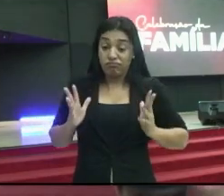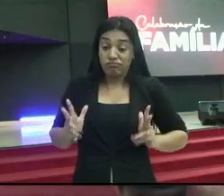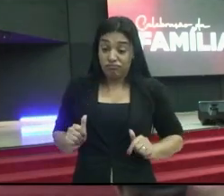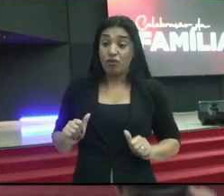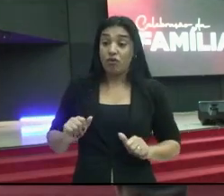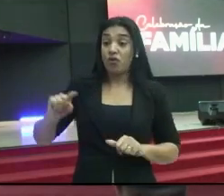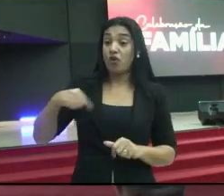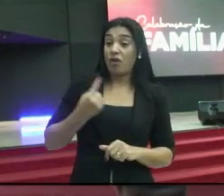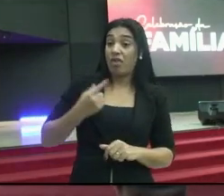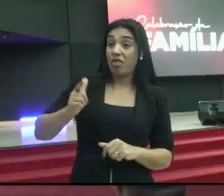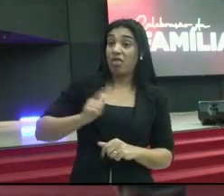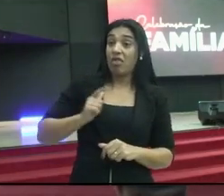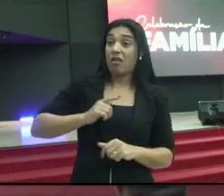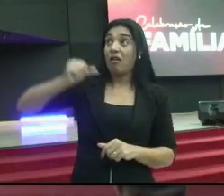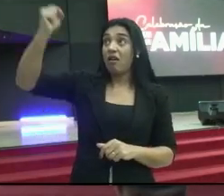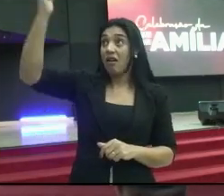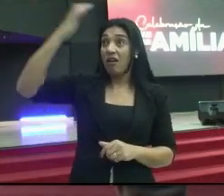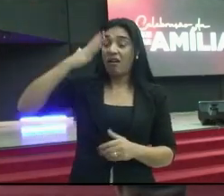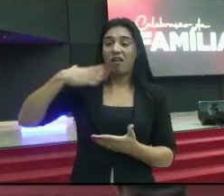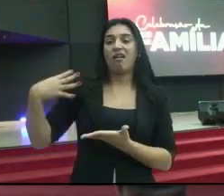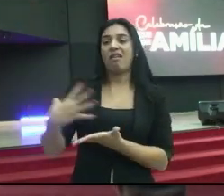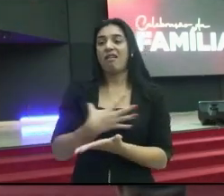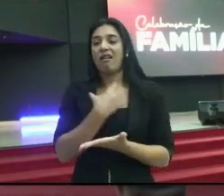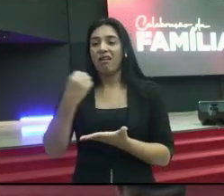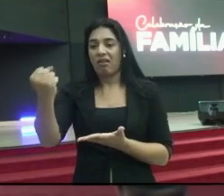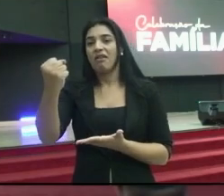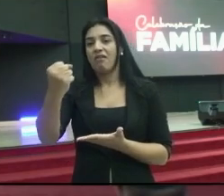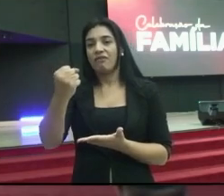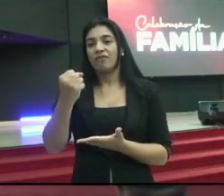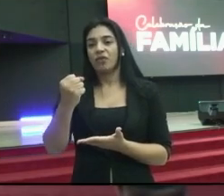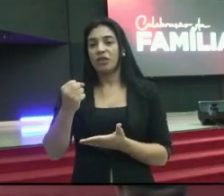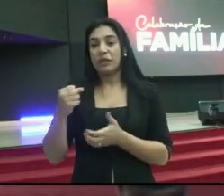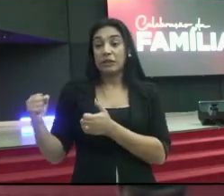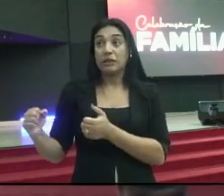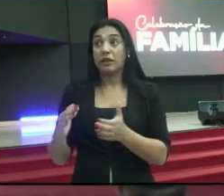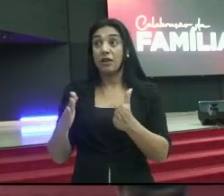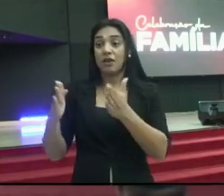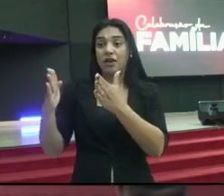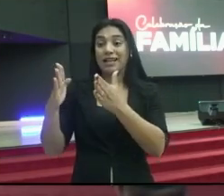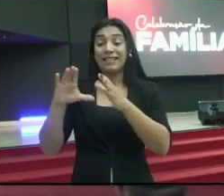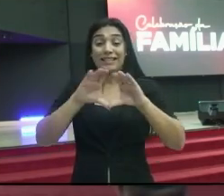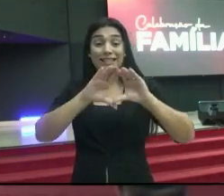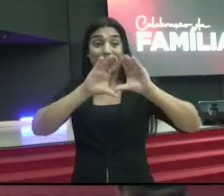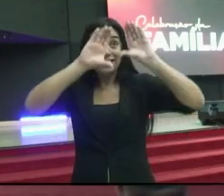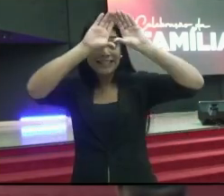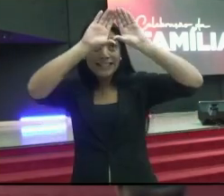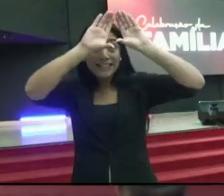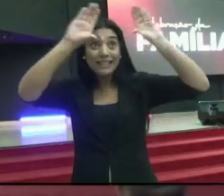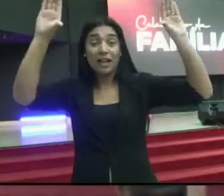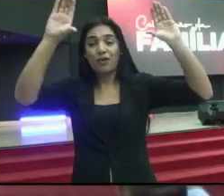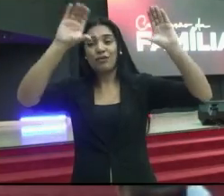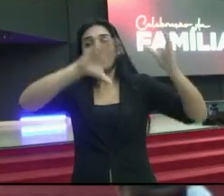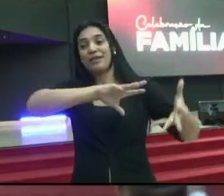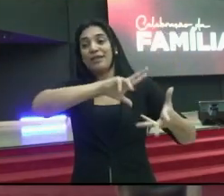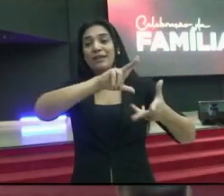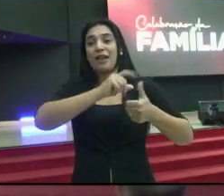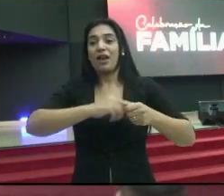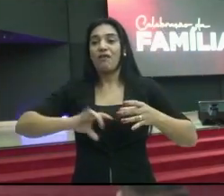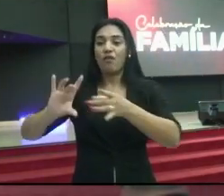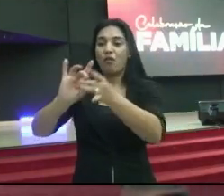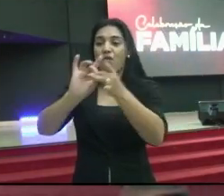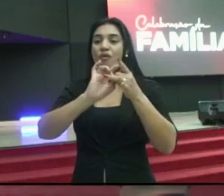graça. Nós caminhamos para o dia em que céus e terra se unirão na mesma grei. O caminho